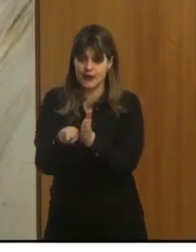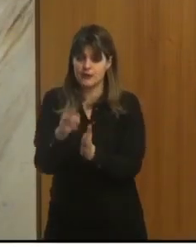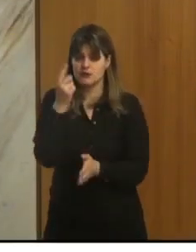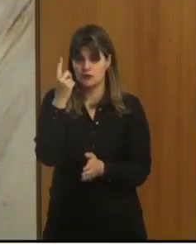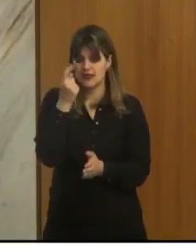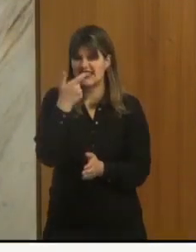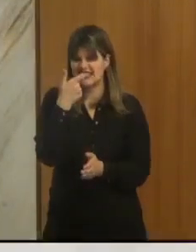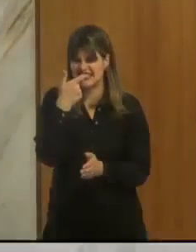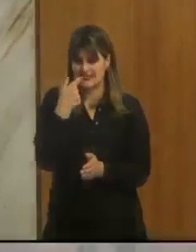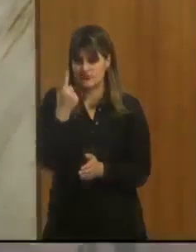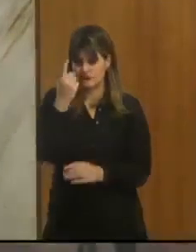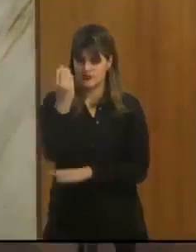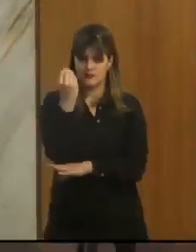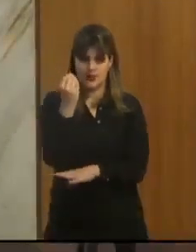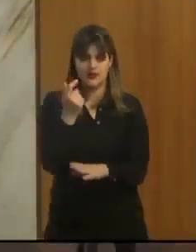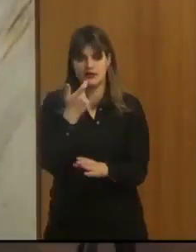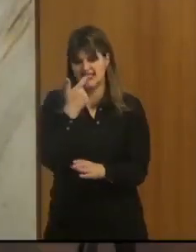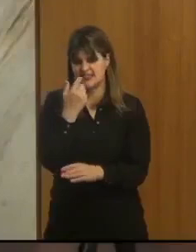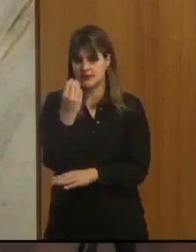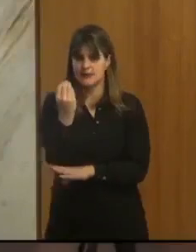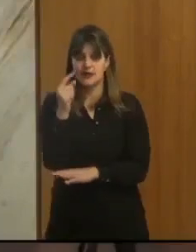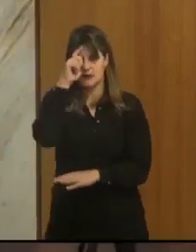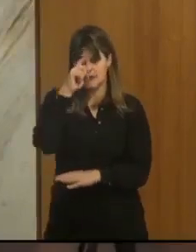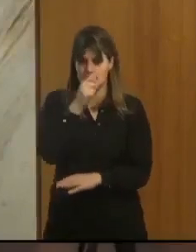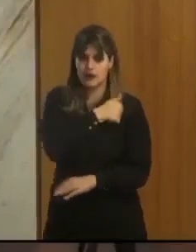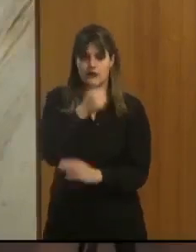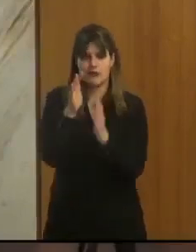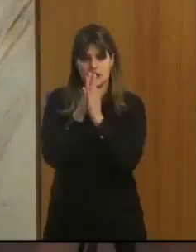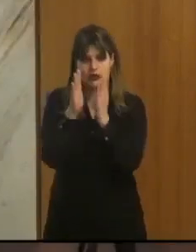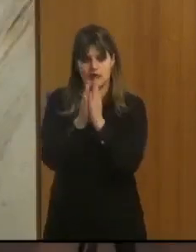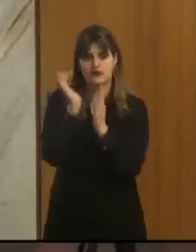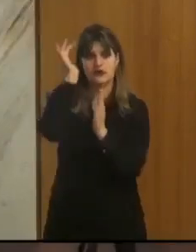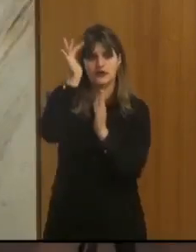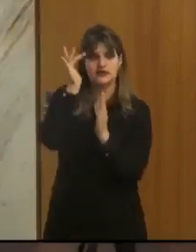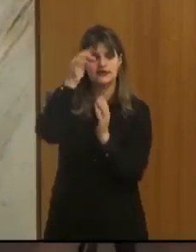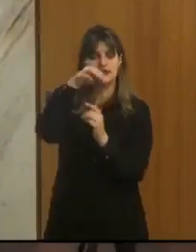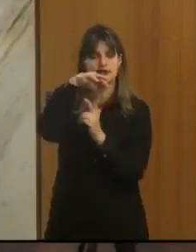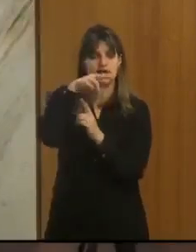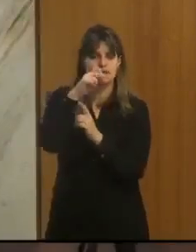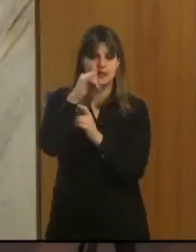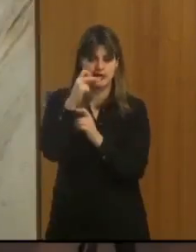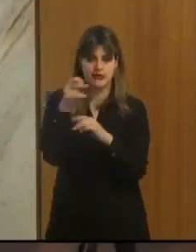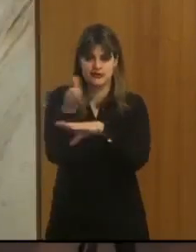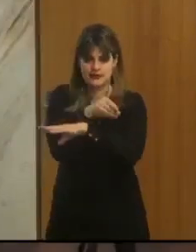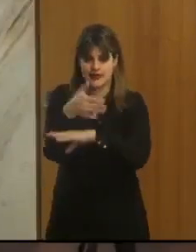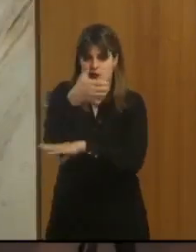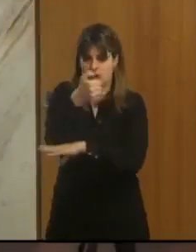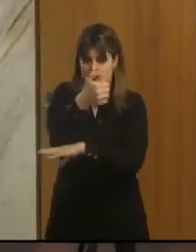uma pedra lapidar, onde diz que é a memória da igreja de Santa Maria de Finisterra, do século